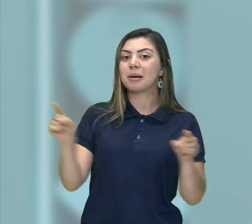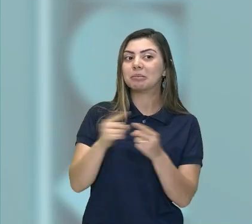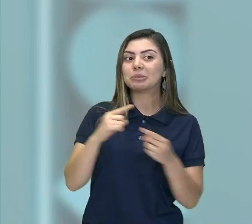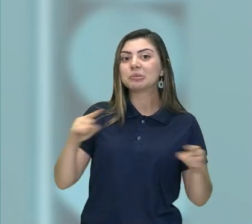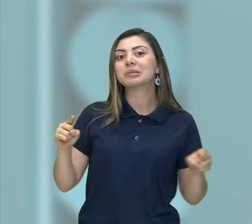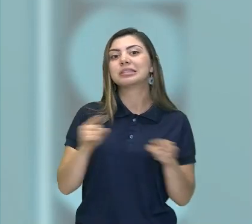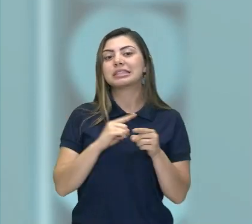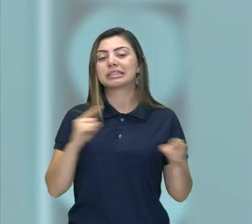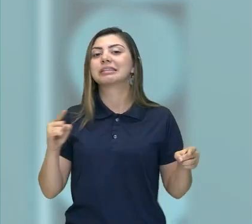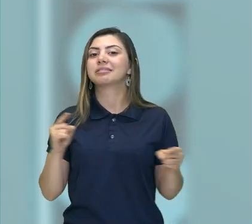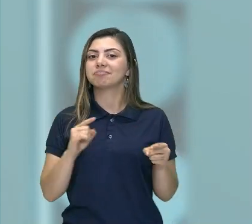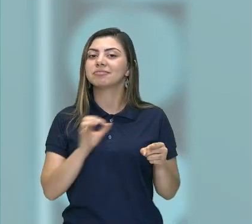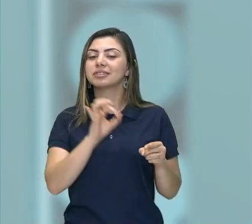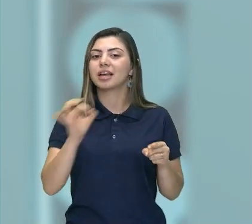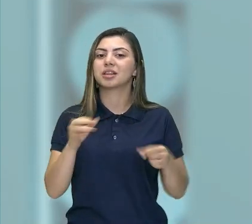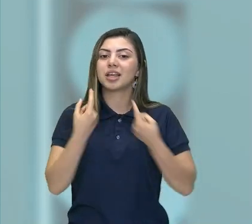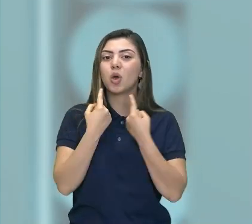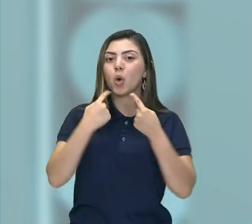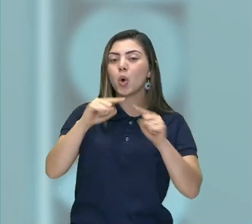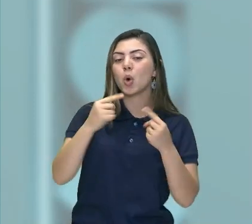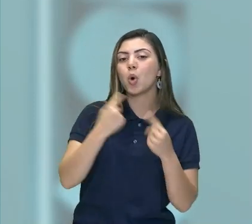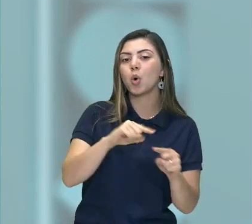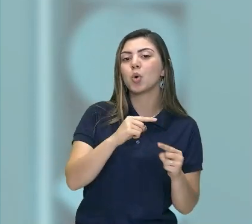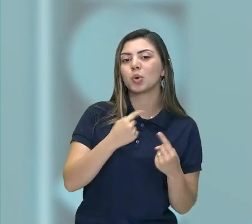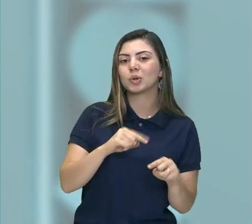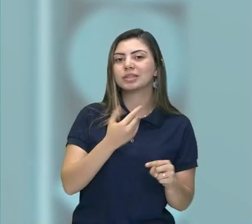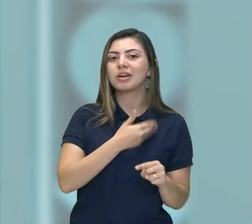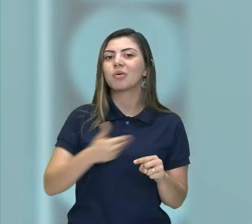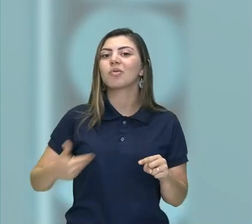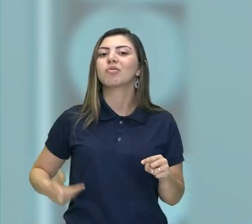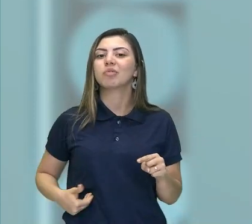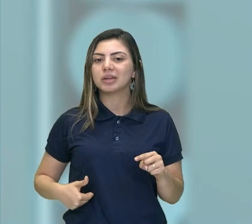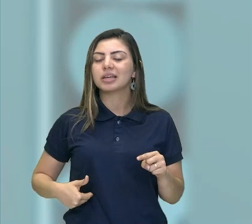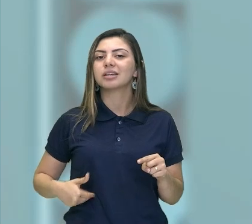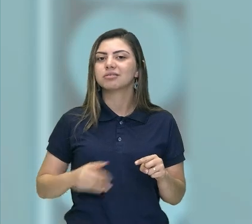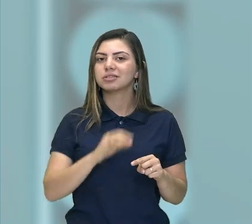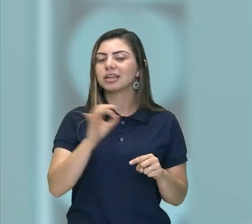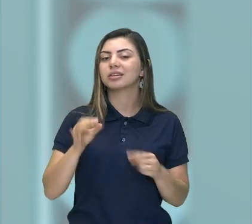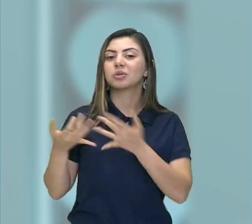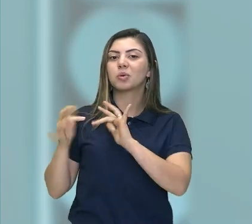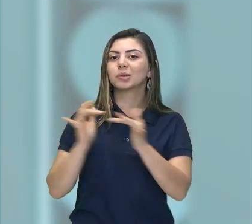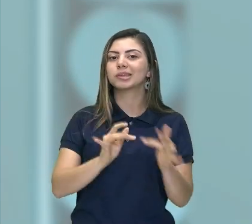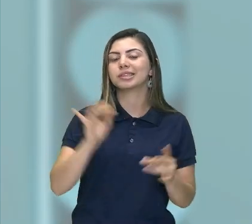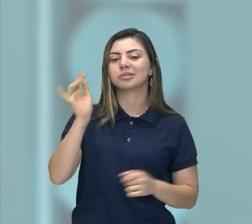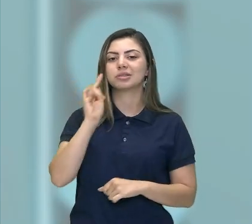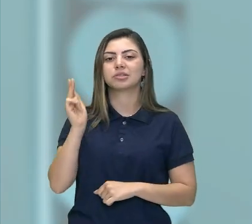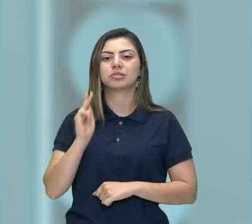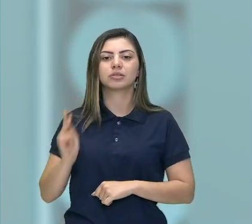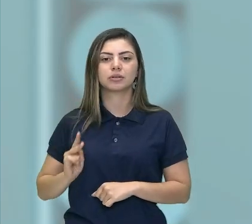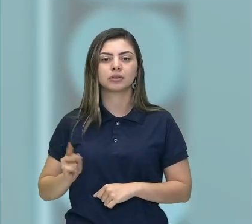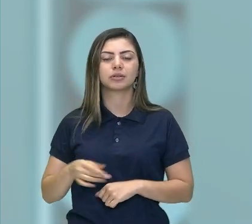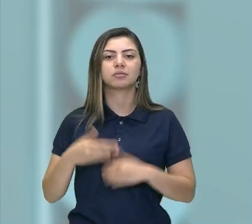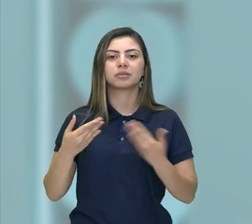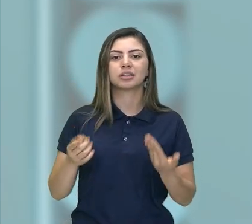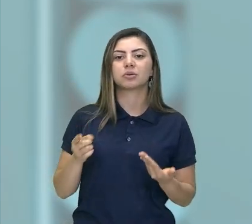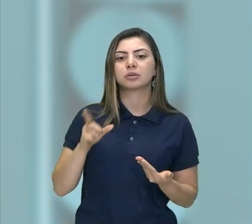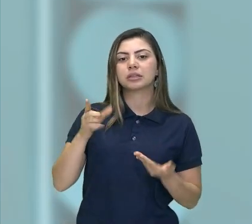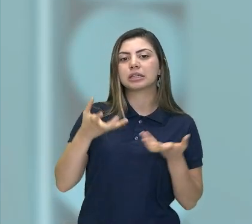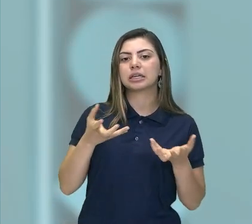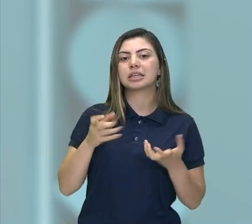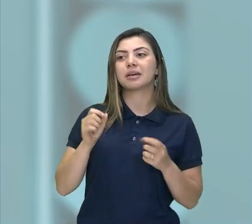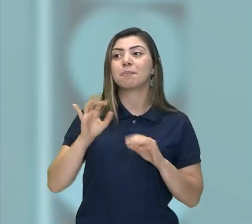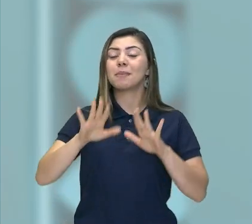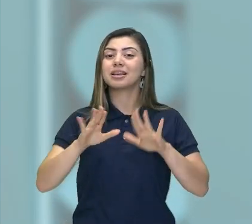polêmicas, no sentido de que foram muito na contramão do que a ditadura pregava, tentou burlar a censura e acabou sendo exilado